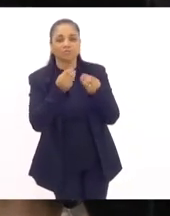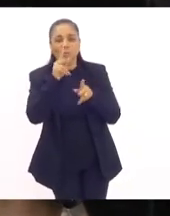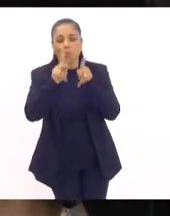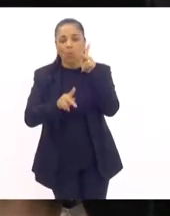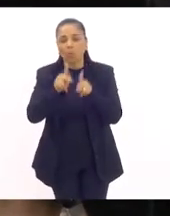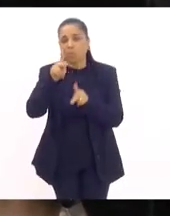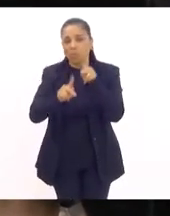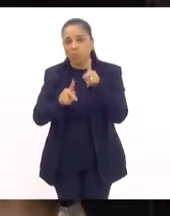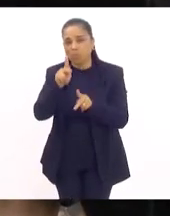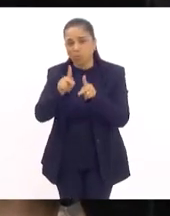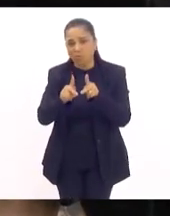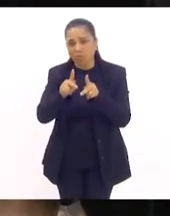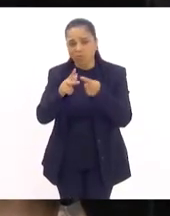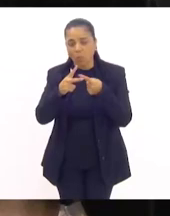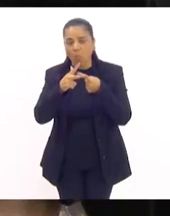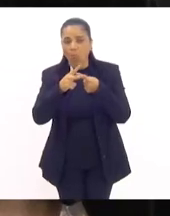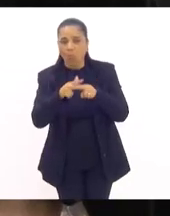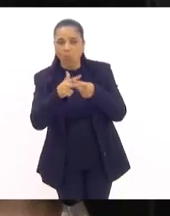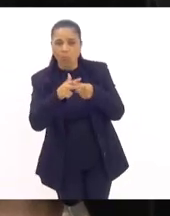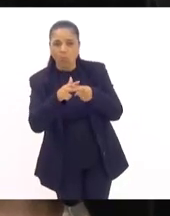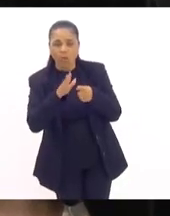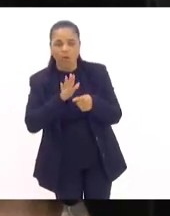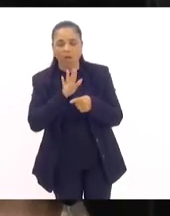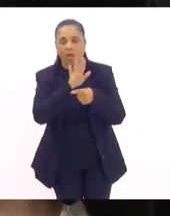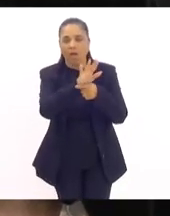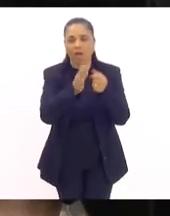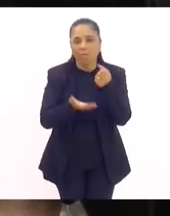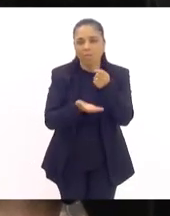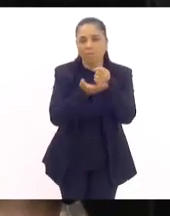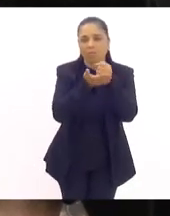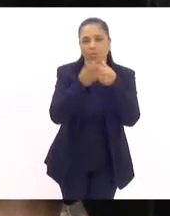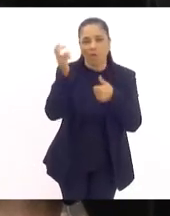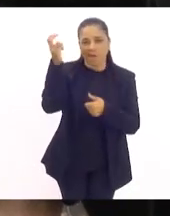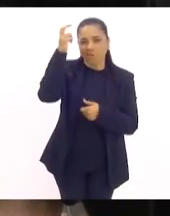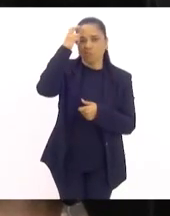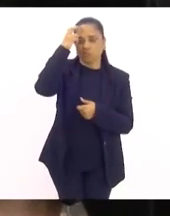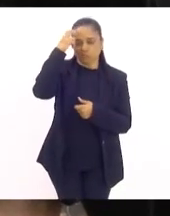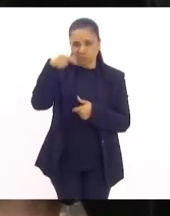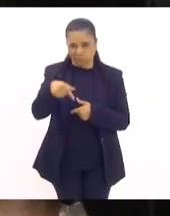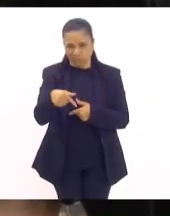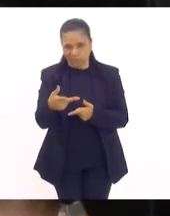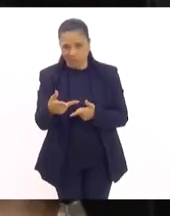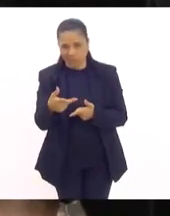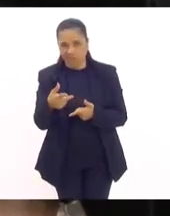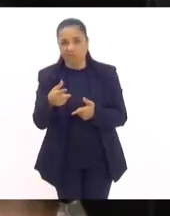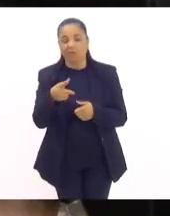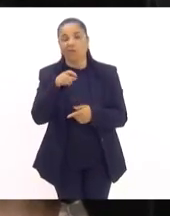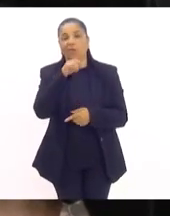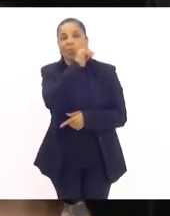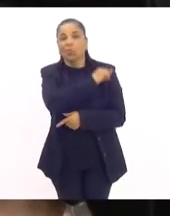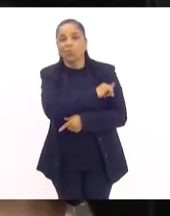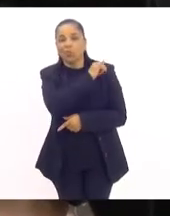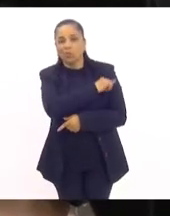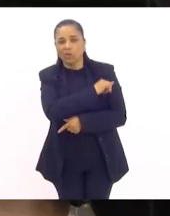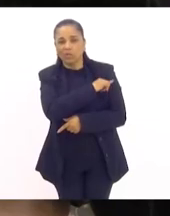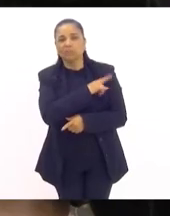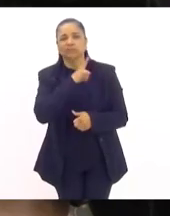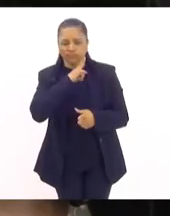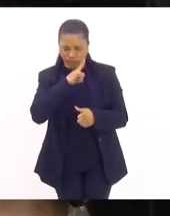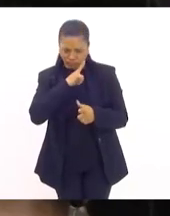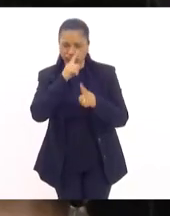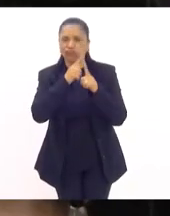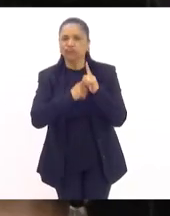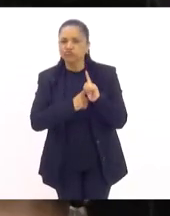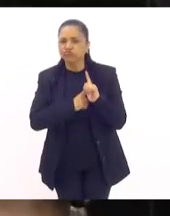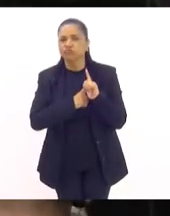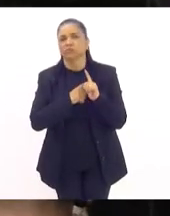de reparação à nossa cultura. O Rio de Janeiro tem uma dívida com o nosso povo,